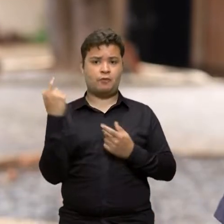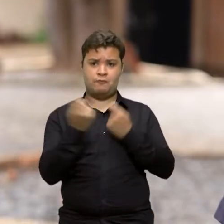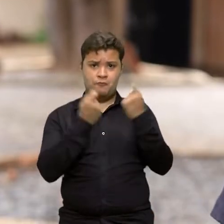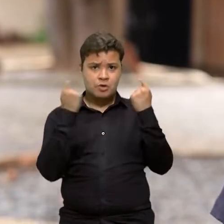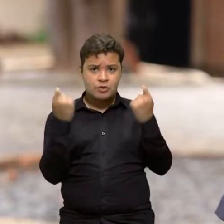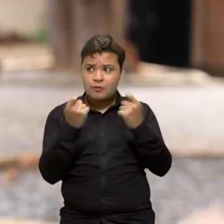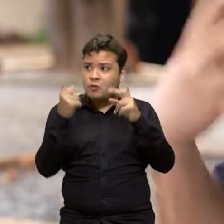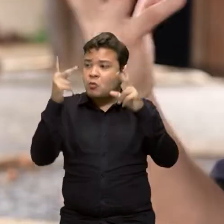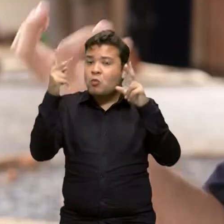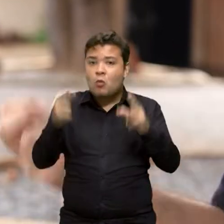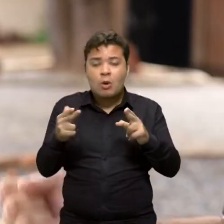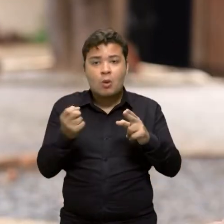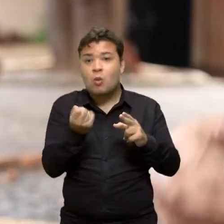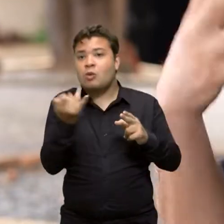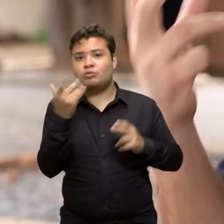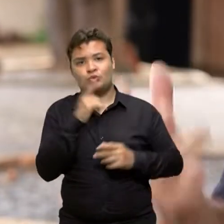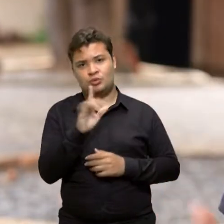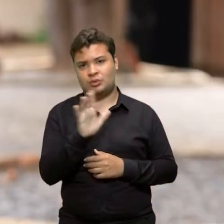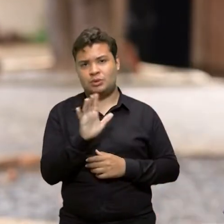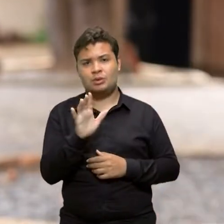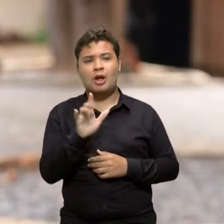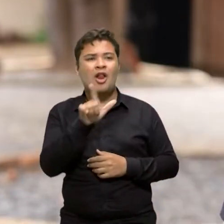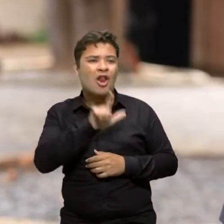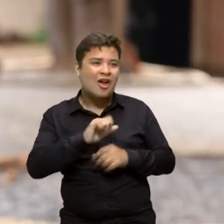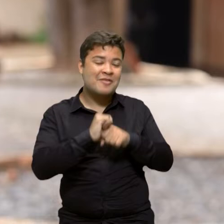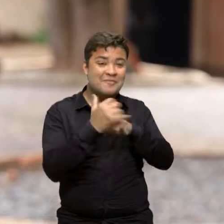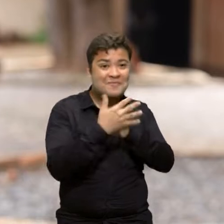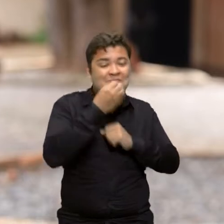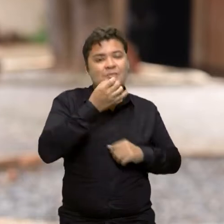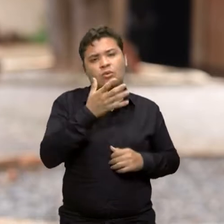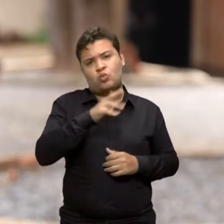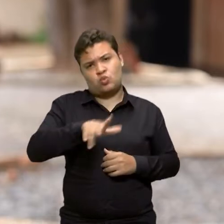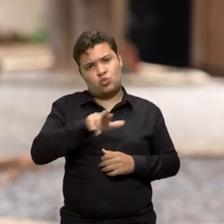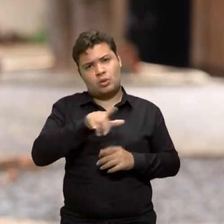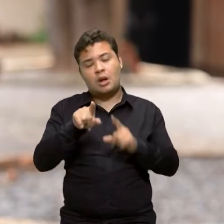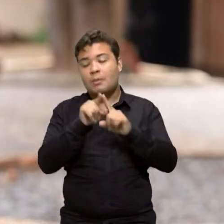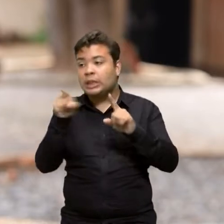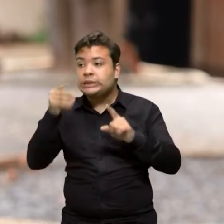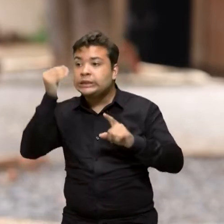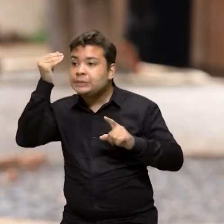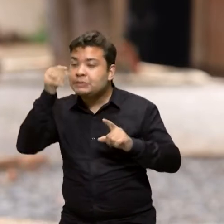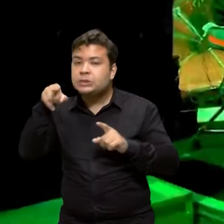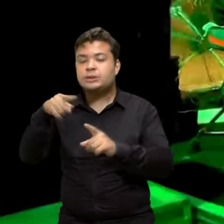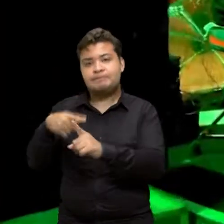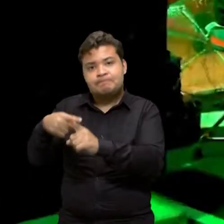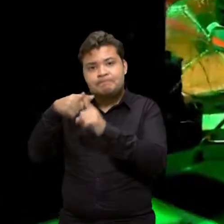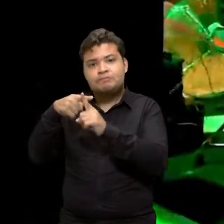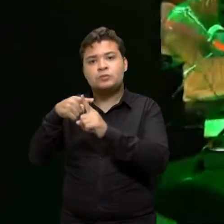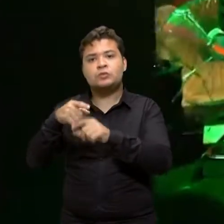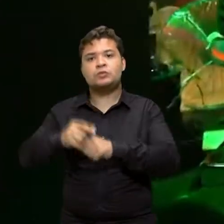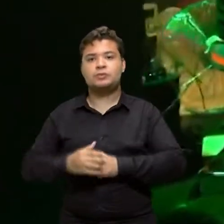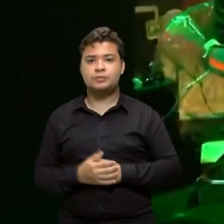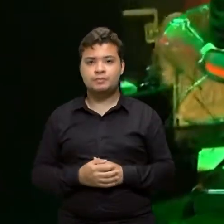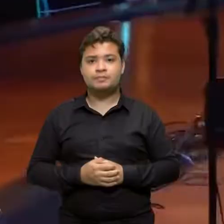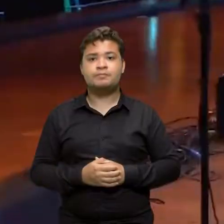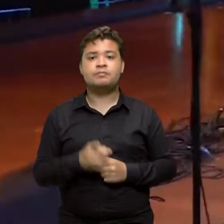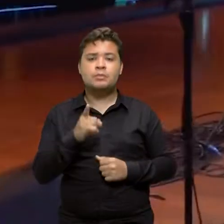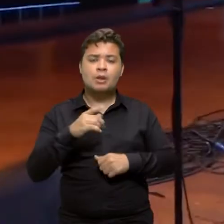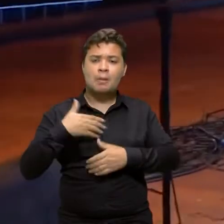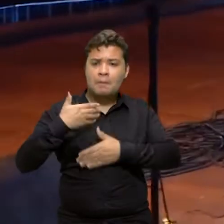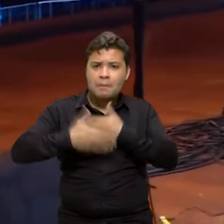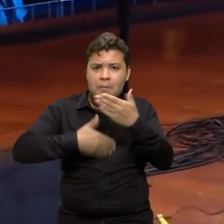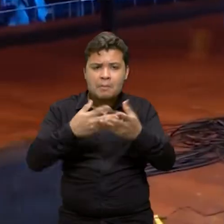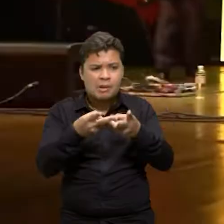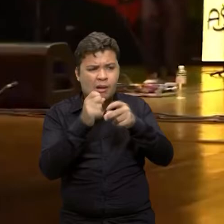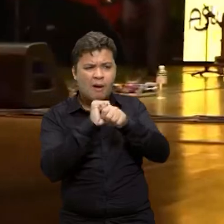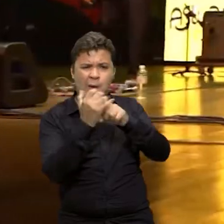festival. Não romantizando nem nada a pandemia, mas foi uma experiência que agregou bastante pra gente. Nesse processo que a pandemia ia